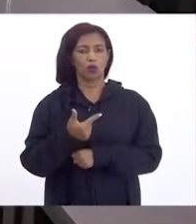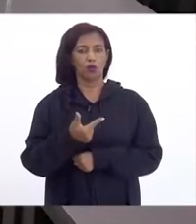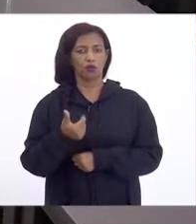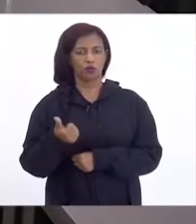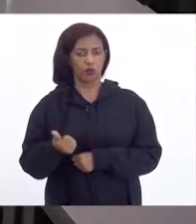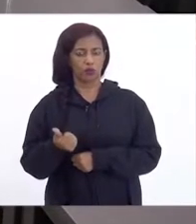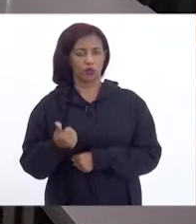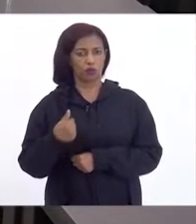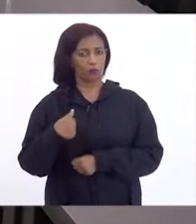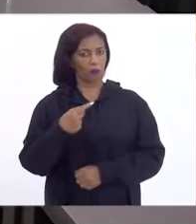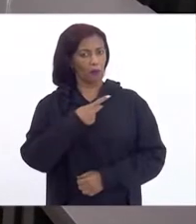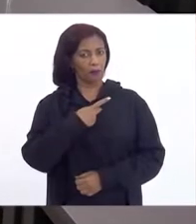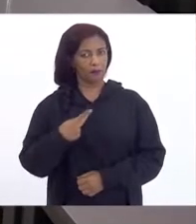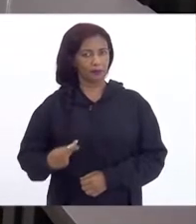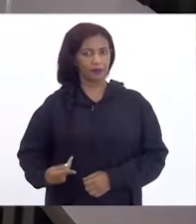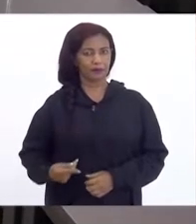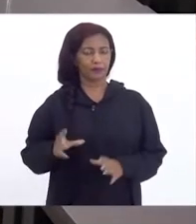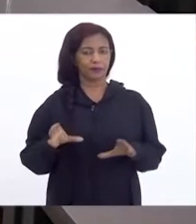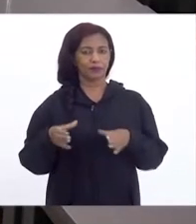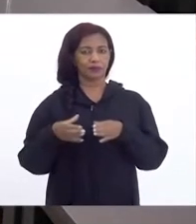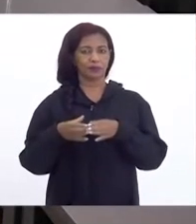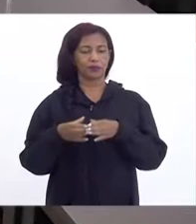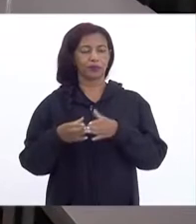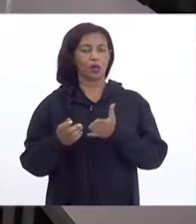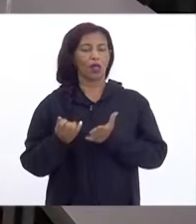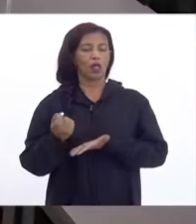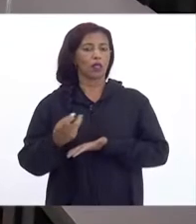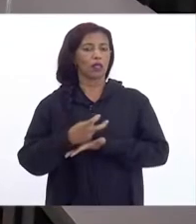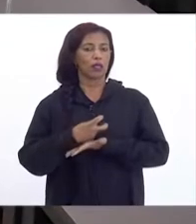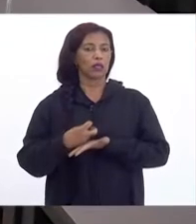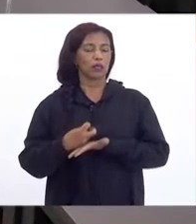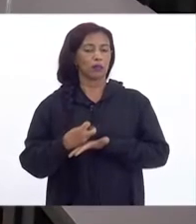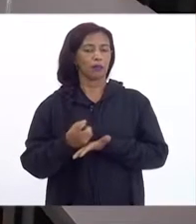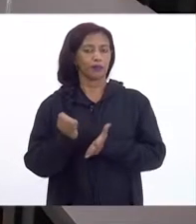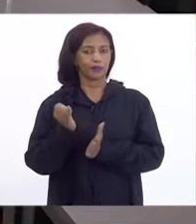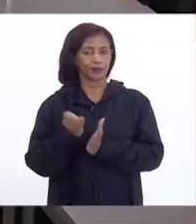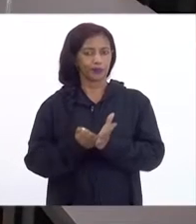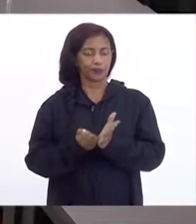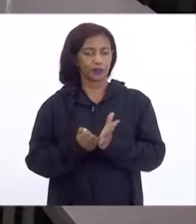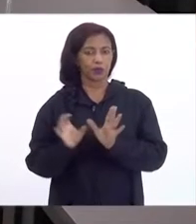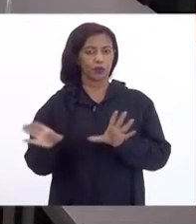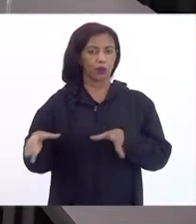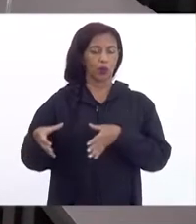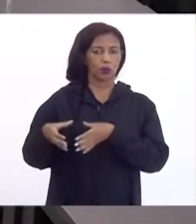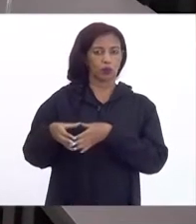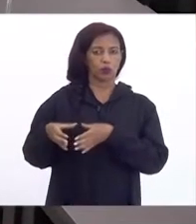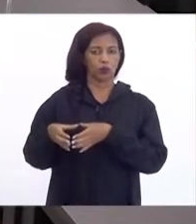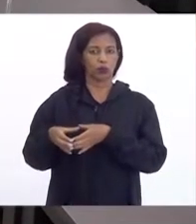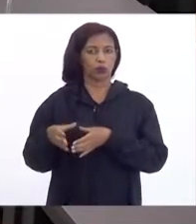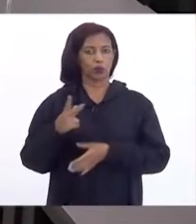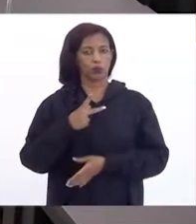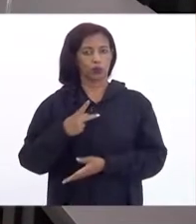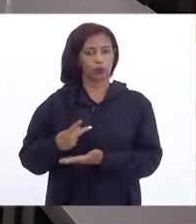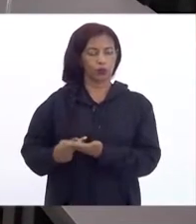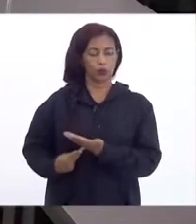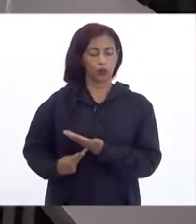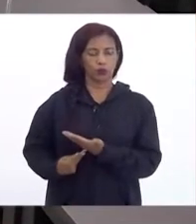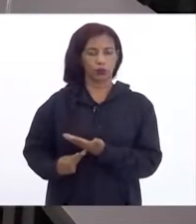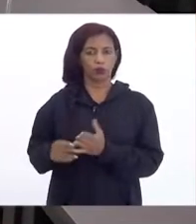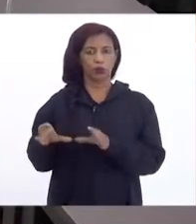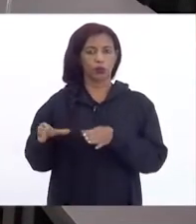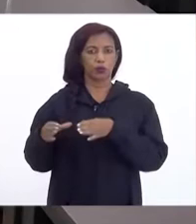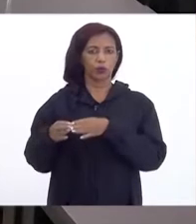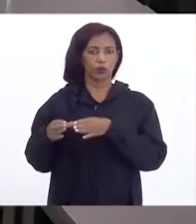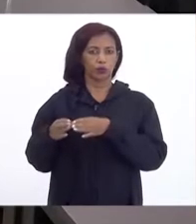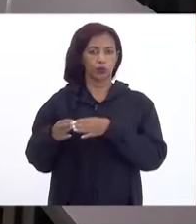na condição de presidente da Comissão de Tributação, em conjunto aqui com o presidente da